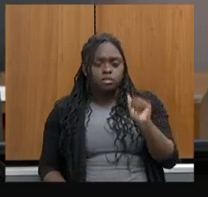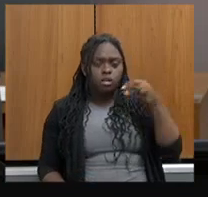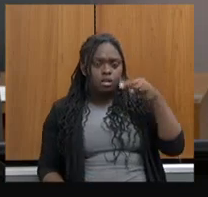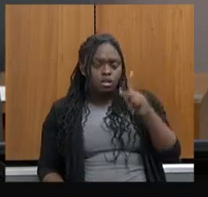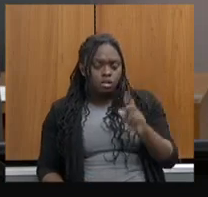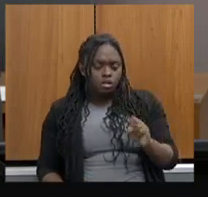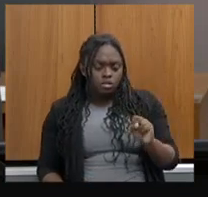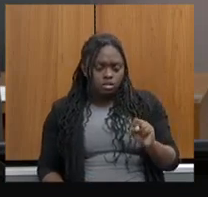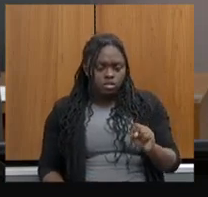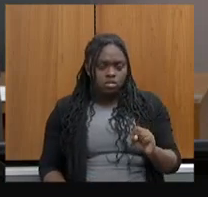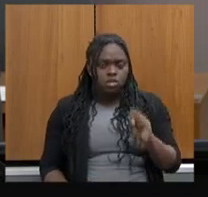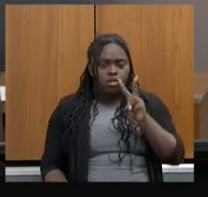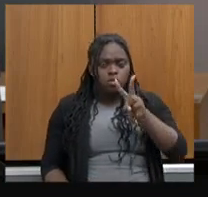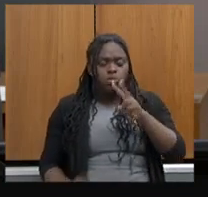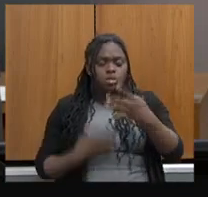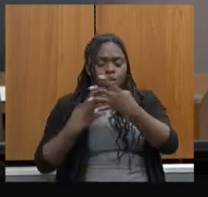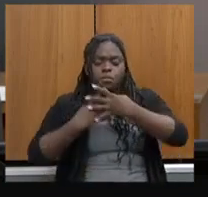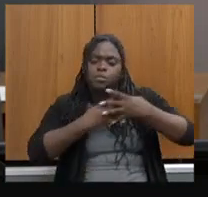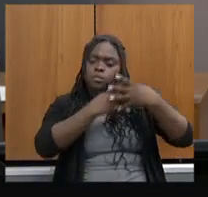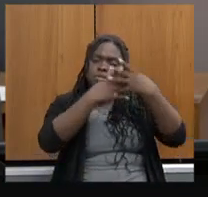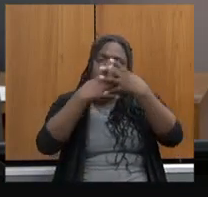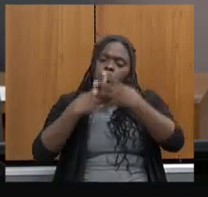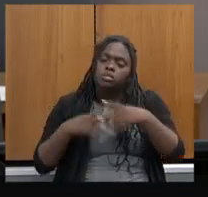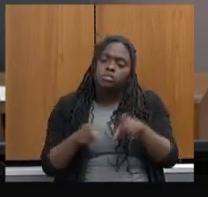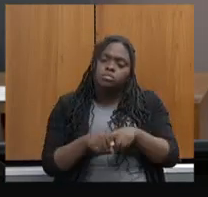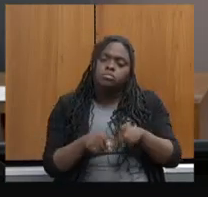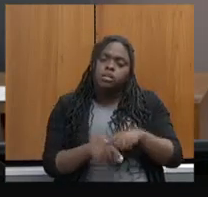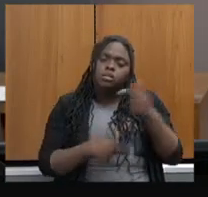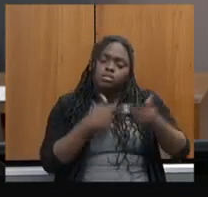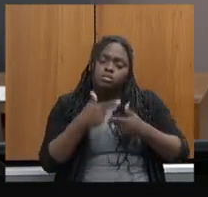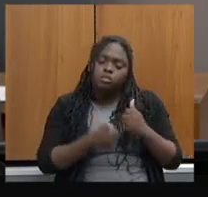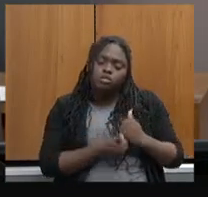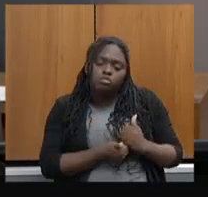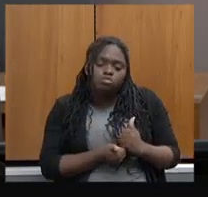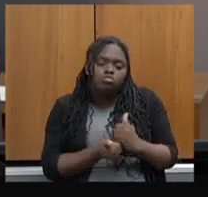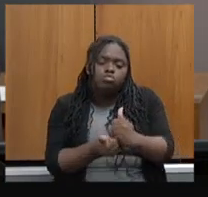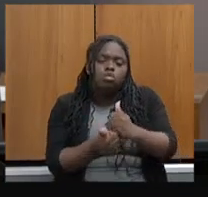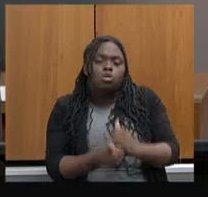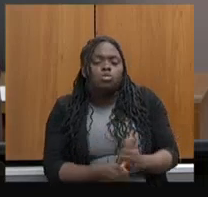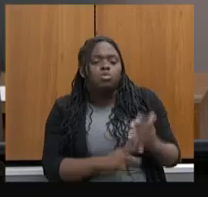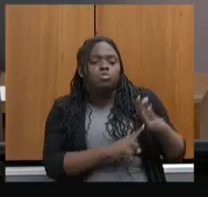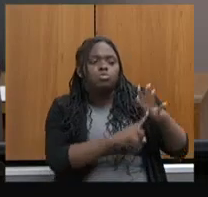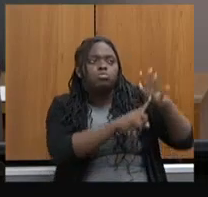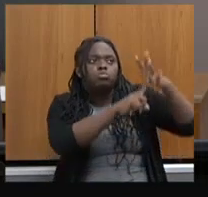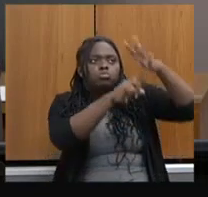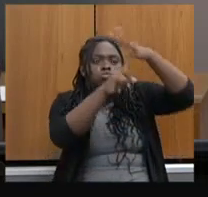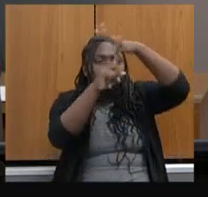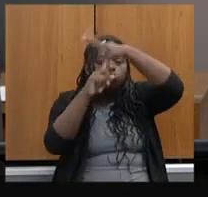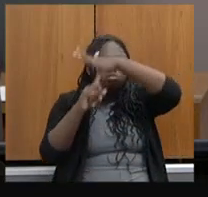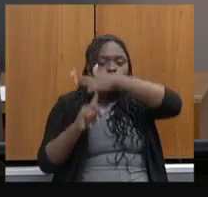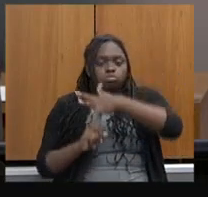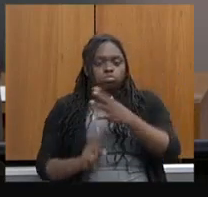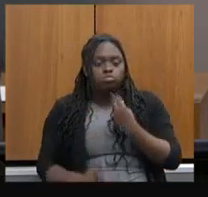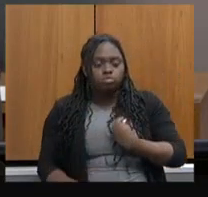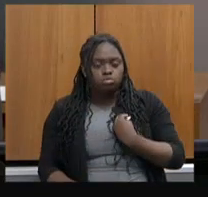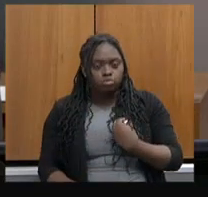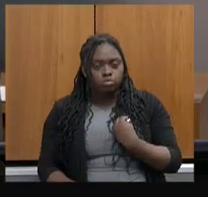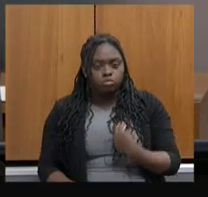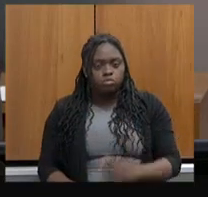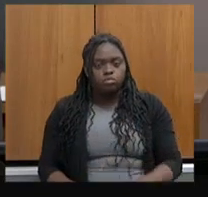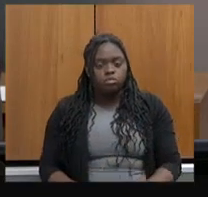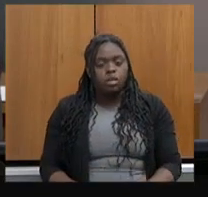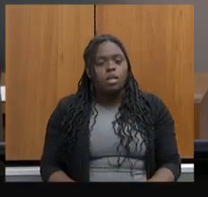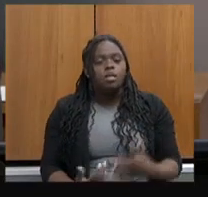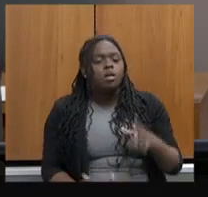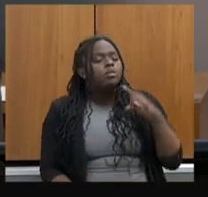no nosso serviço de suporte aéreo avançado de vida senhores deputados é inestimável o valor